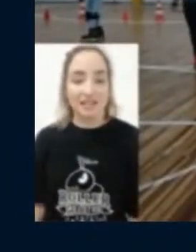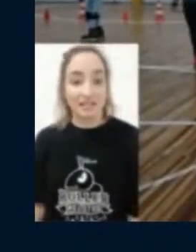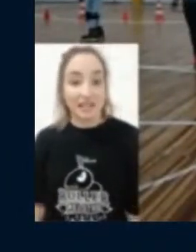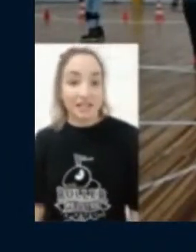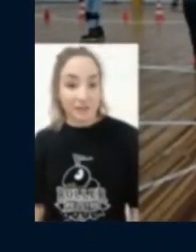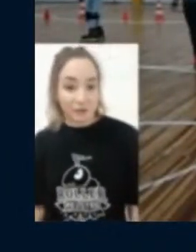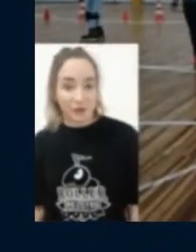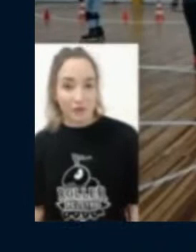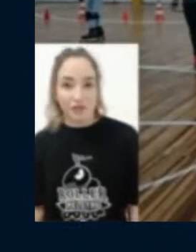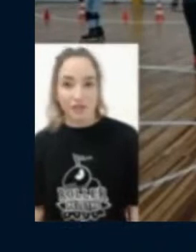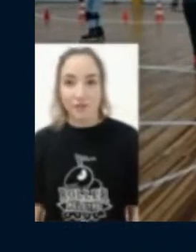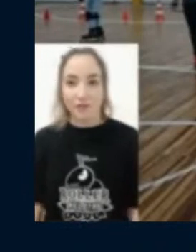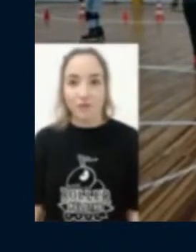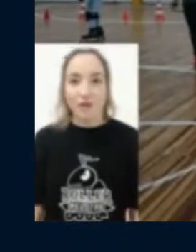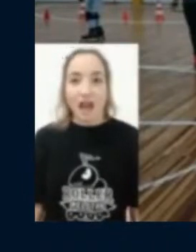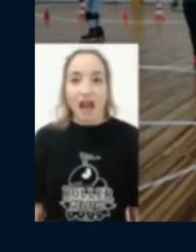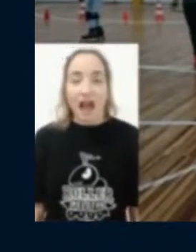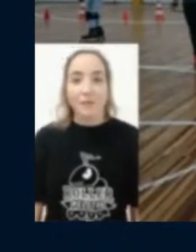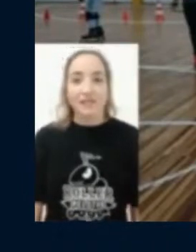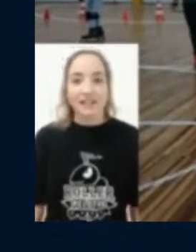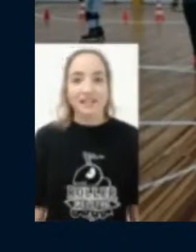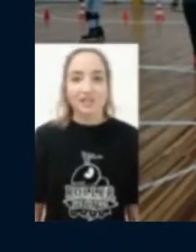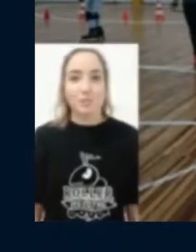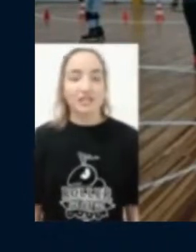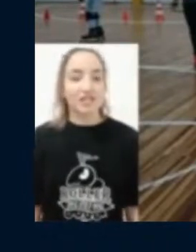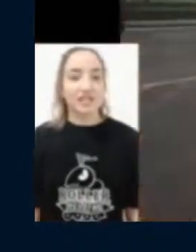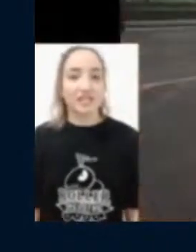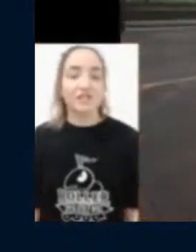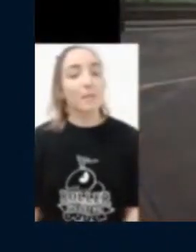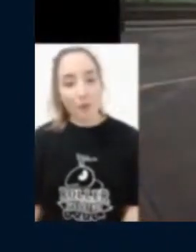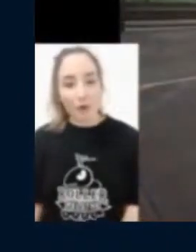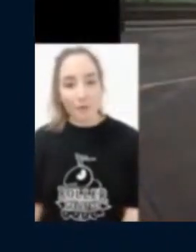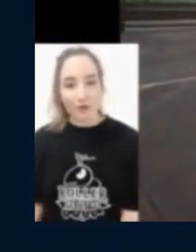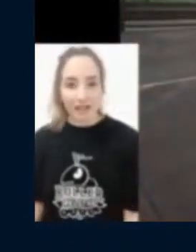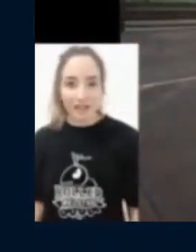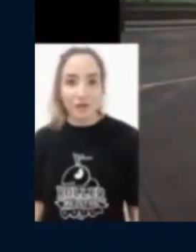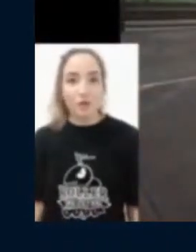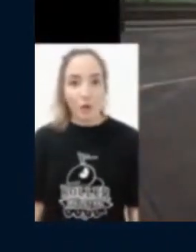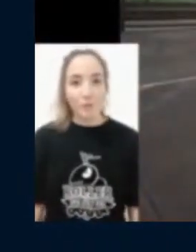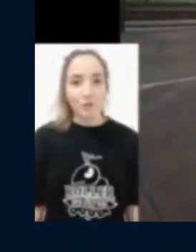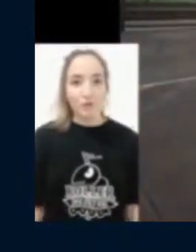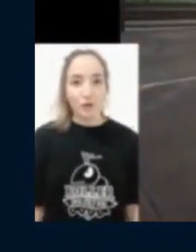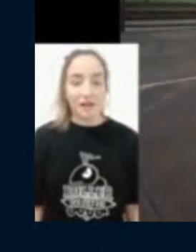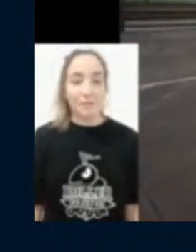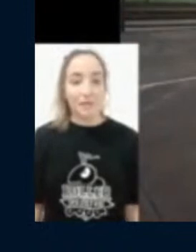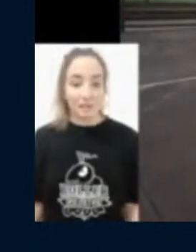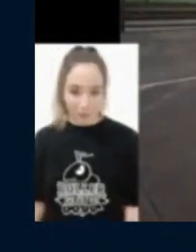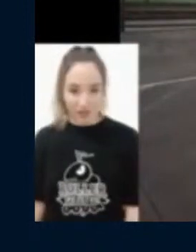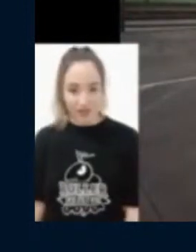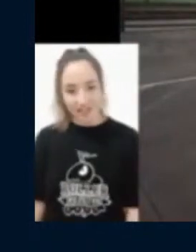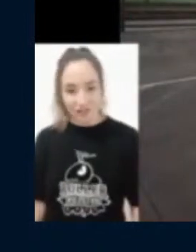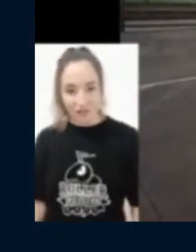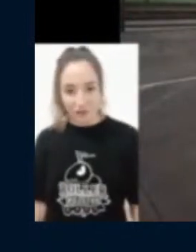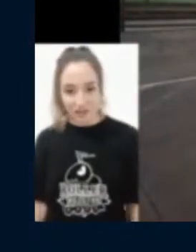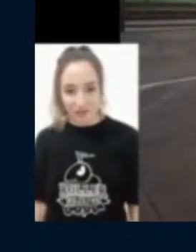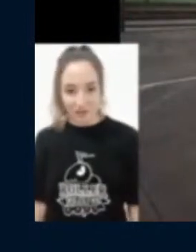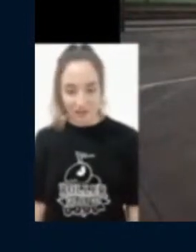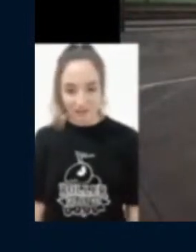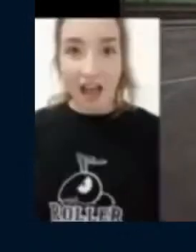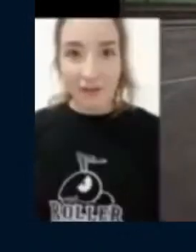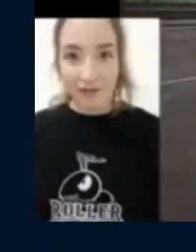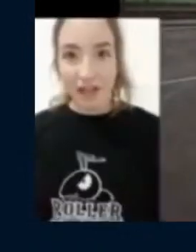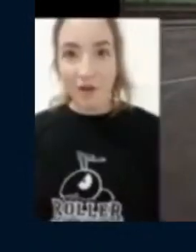como essas devam surgir devido a modalidade de patinação ser pouco abordada no âmbito escolar, principalmente nas aulas de